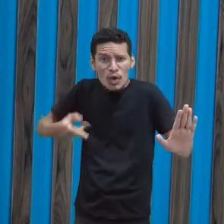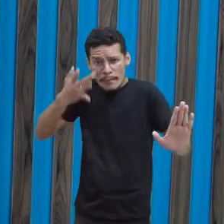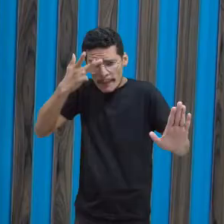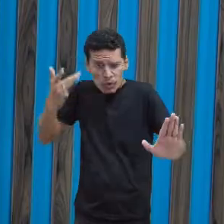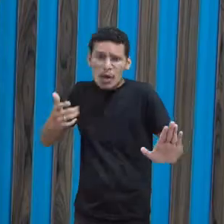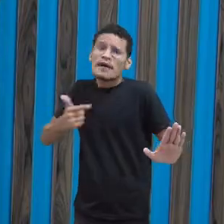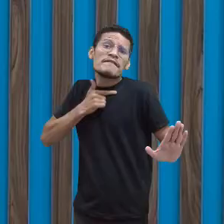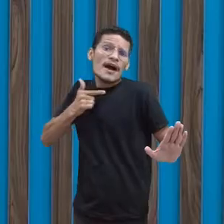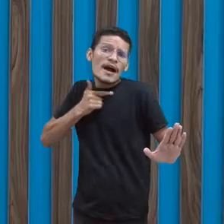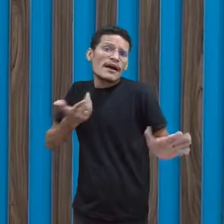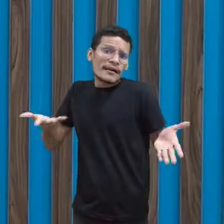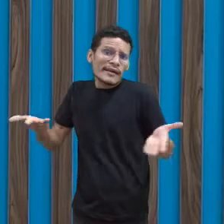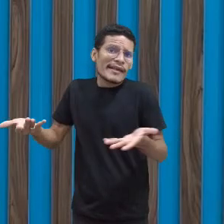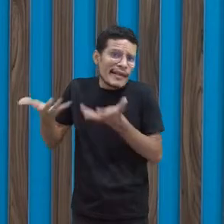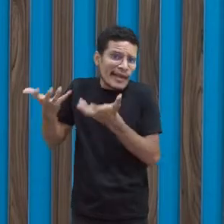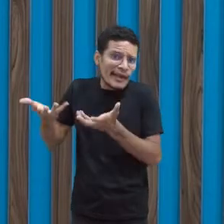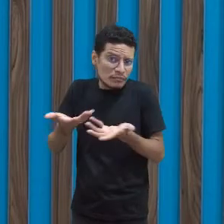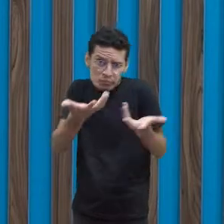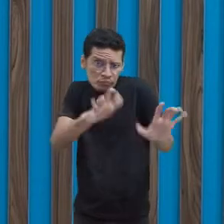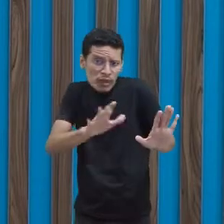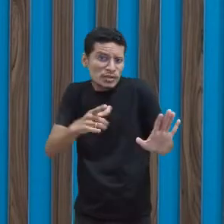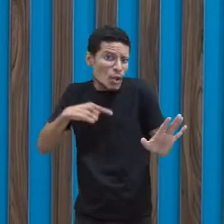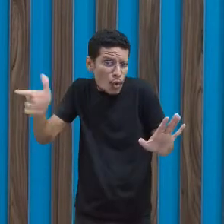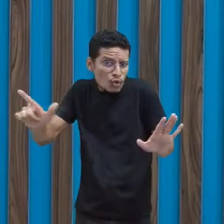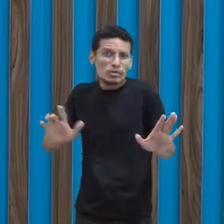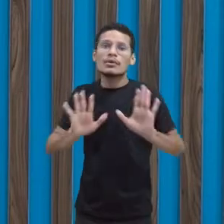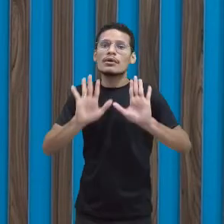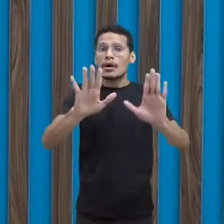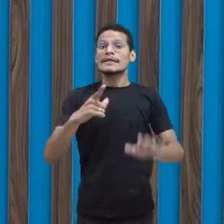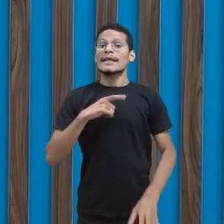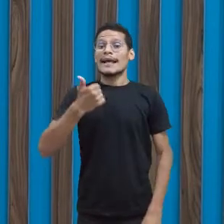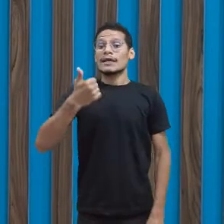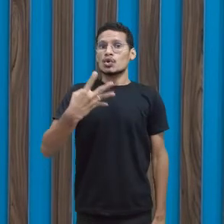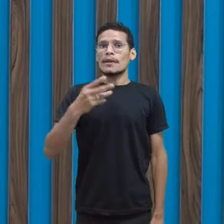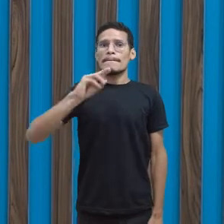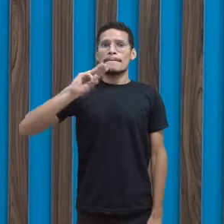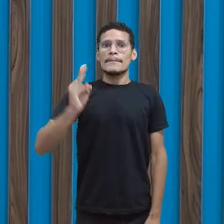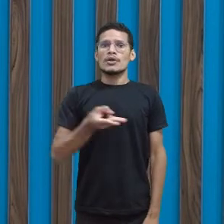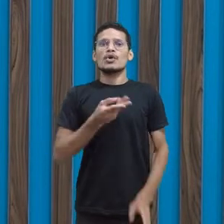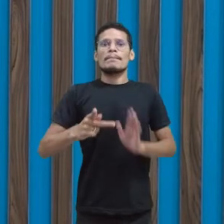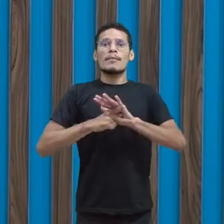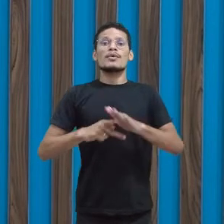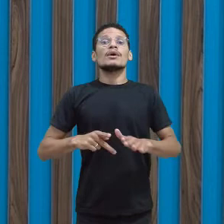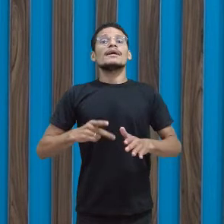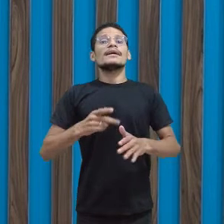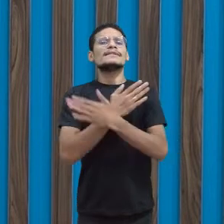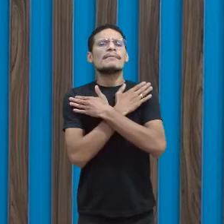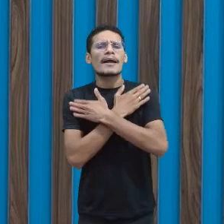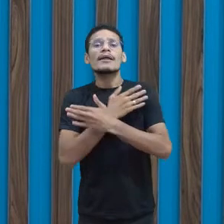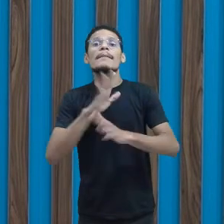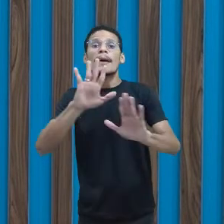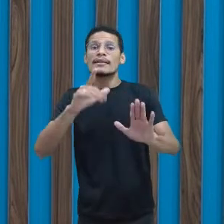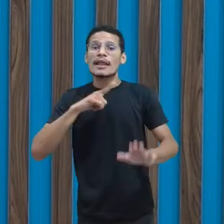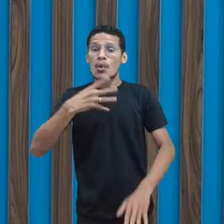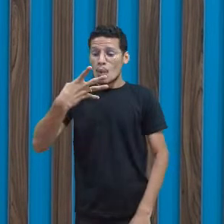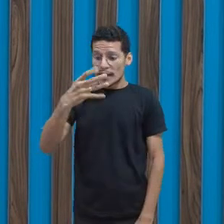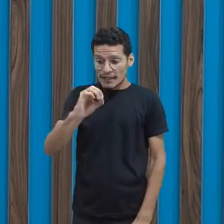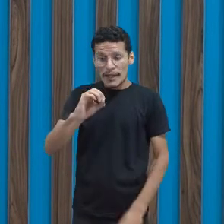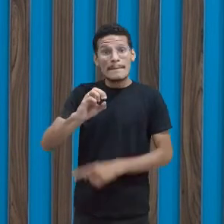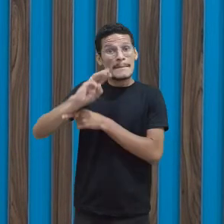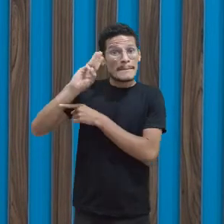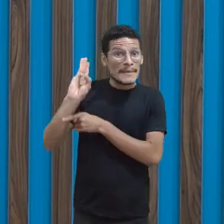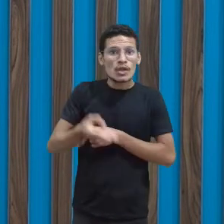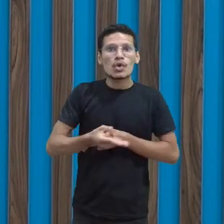queira. Fora também, né, professor, que a gente tem aí os 14 milhões de desempregados, mas tem mais de 40 milhões aí que estão vivendo